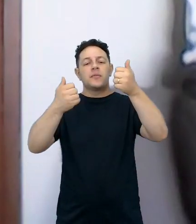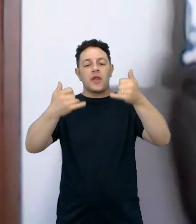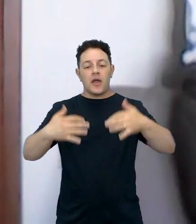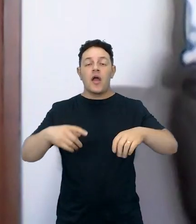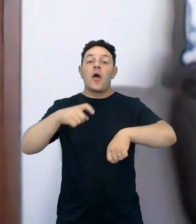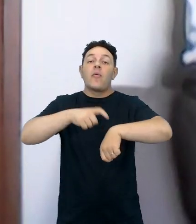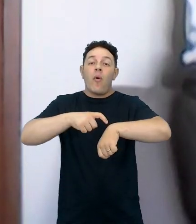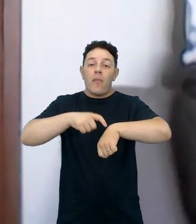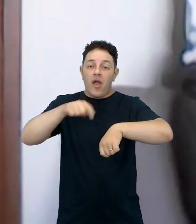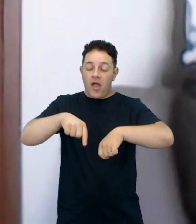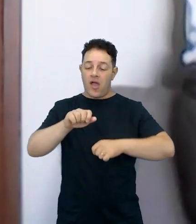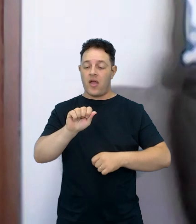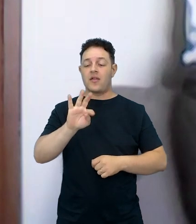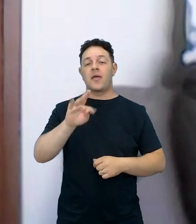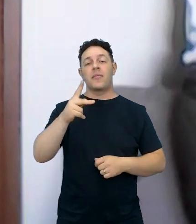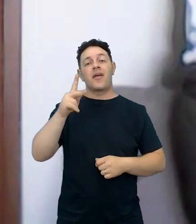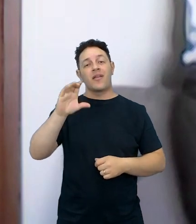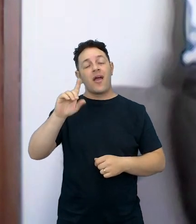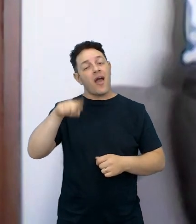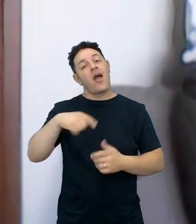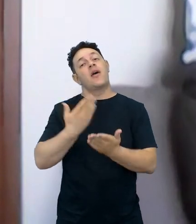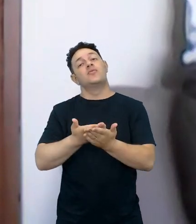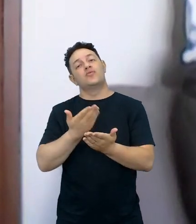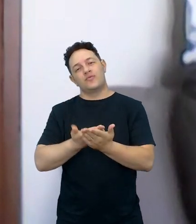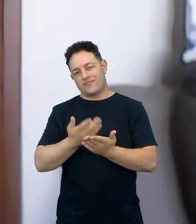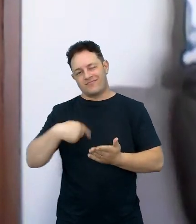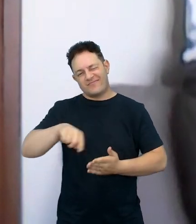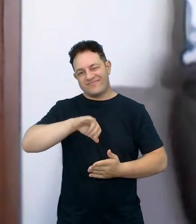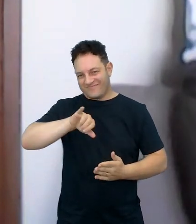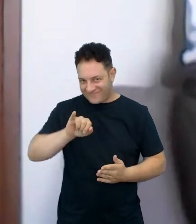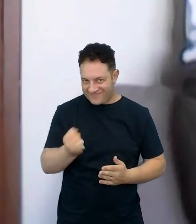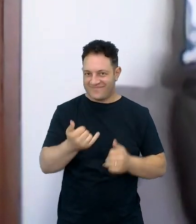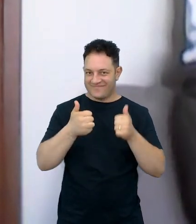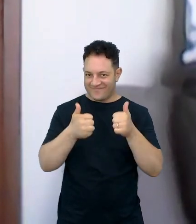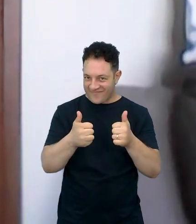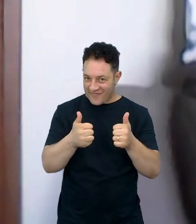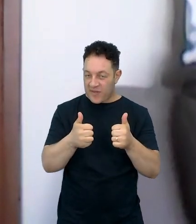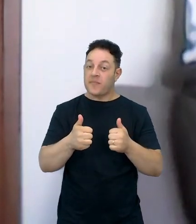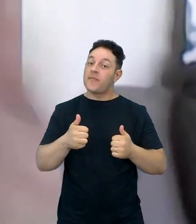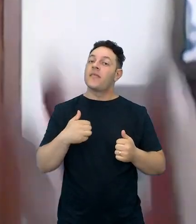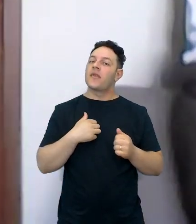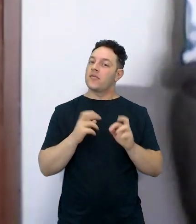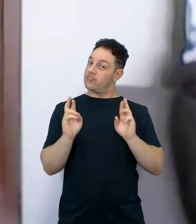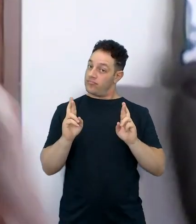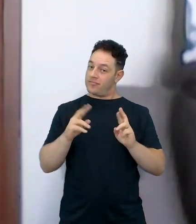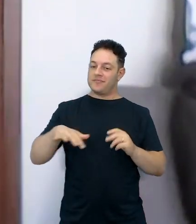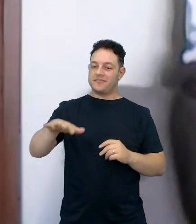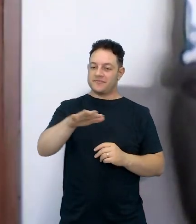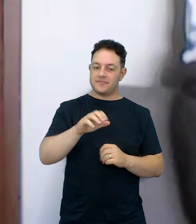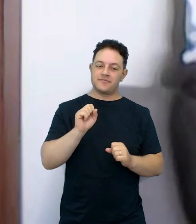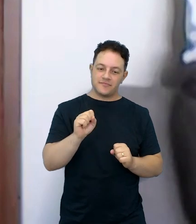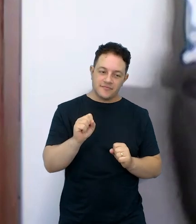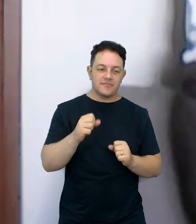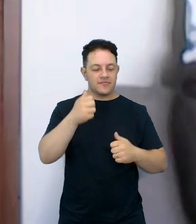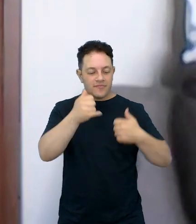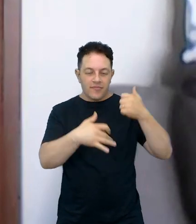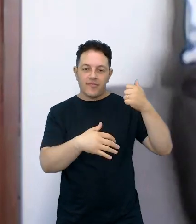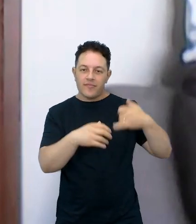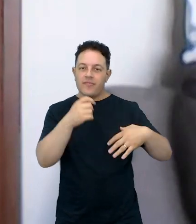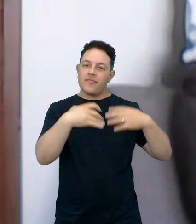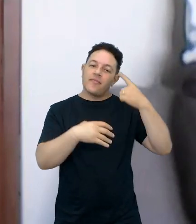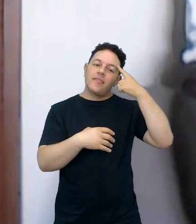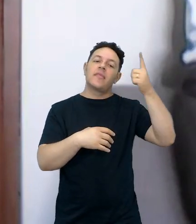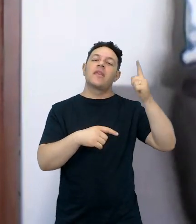de estudos. É esse, vamos aproveitar, tá bom? Espero que vocês, hoje a gente reflita algumas coisas aqui em